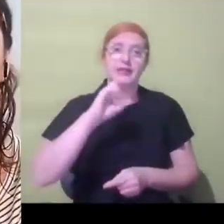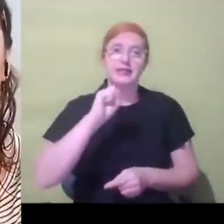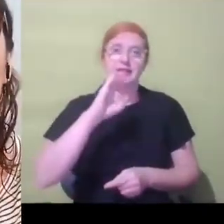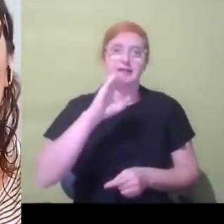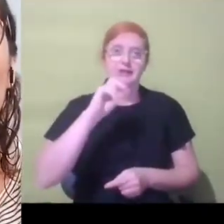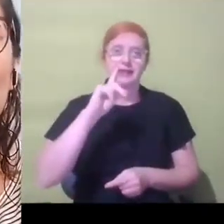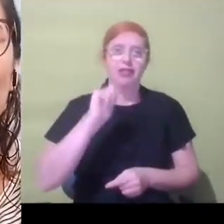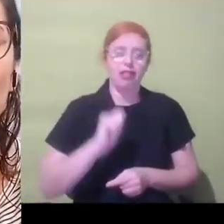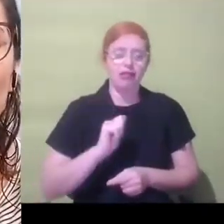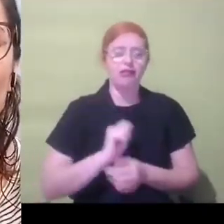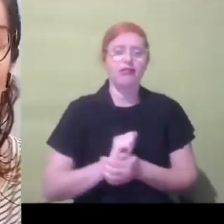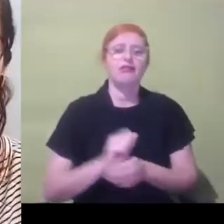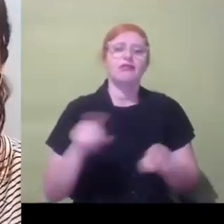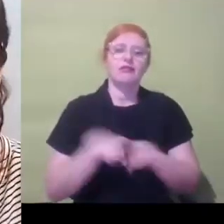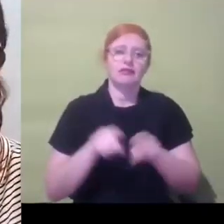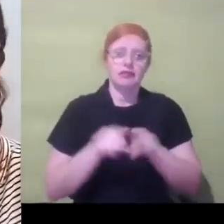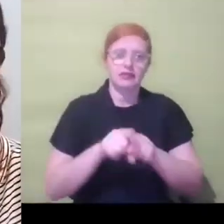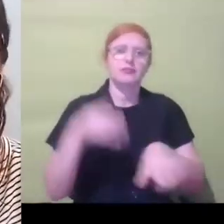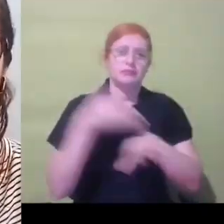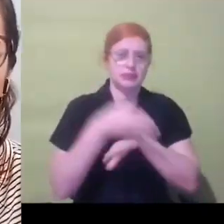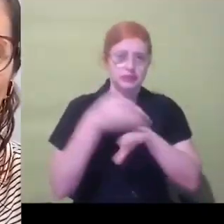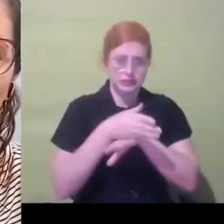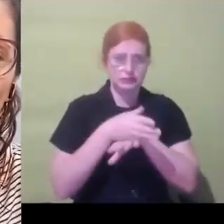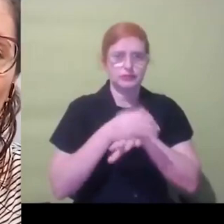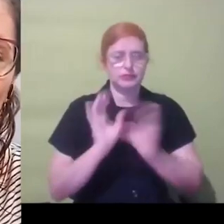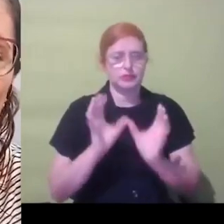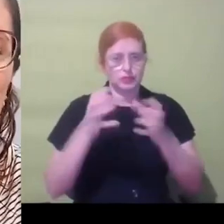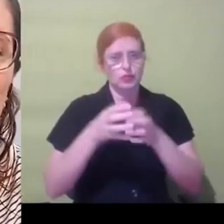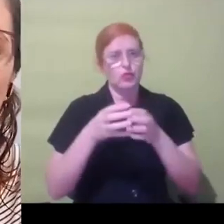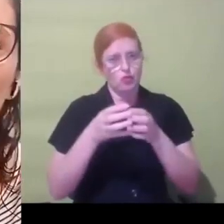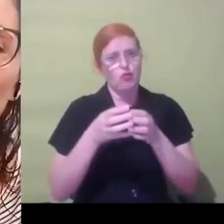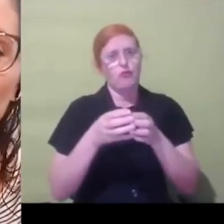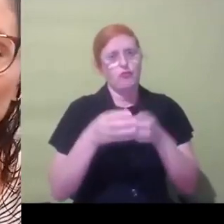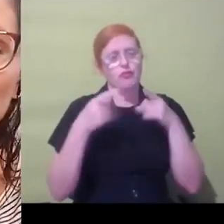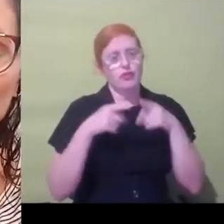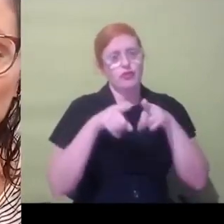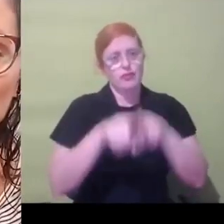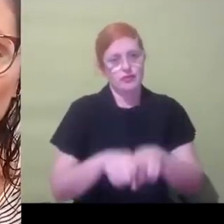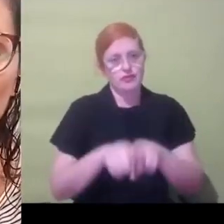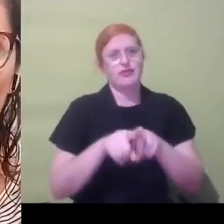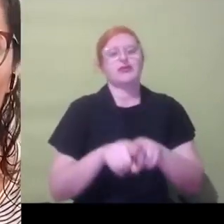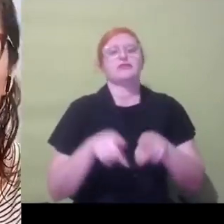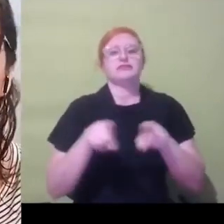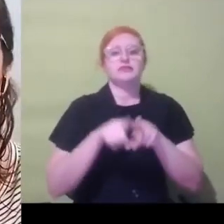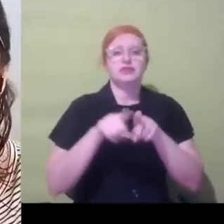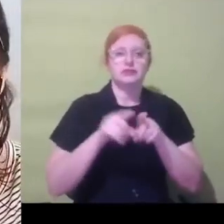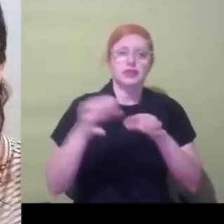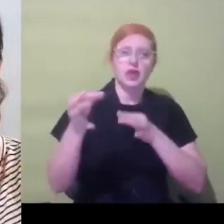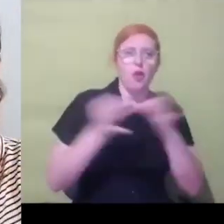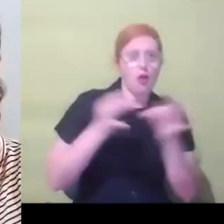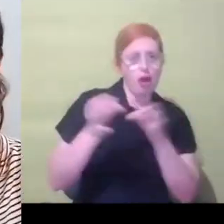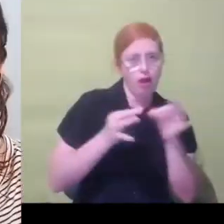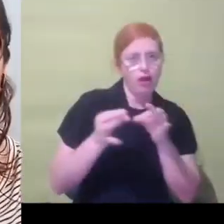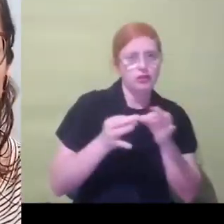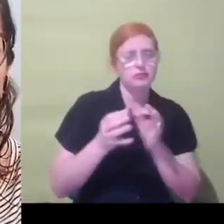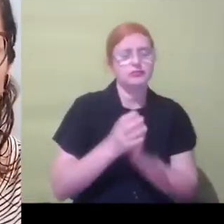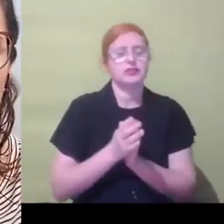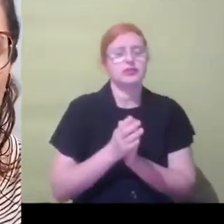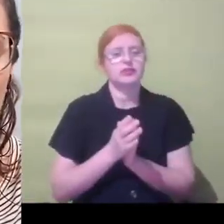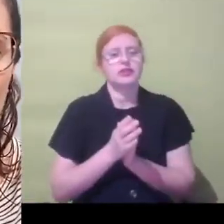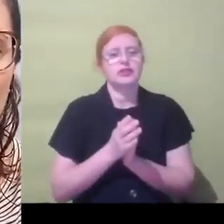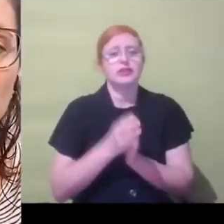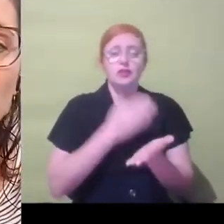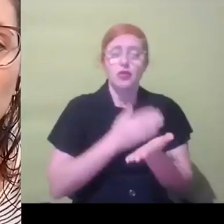Brito, também faço parte da rede de colaboradoras e da coletiva dinamizadora. Eu esqueci no